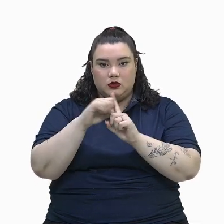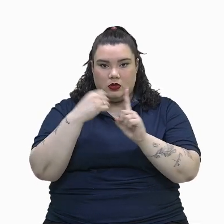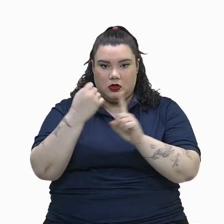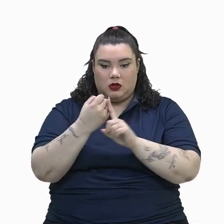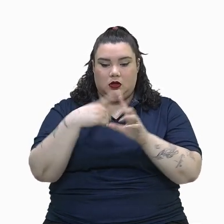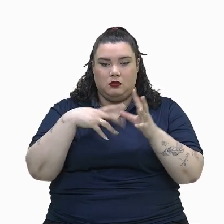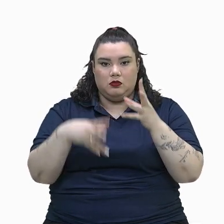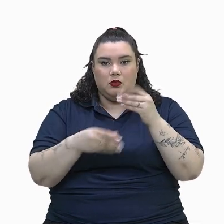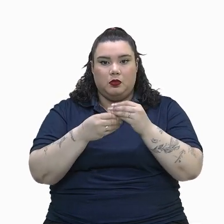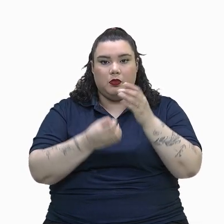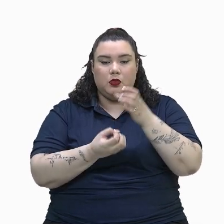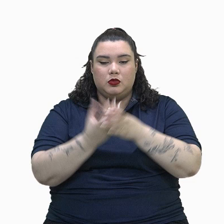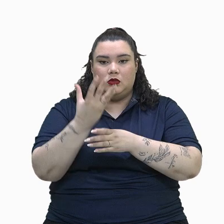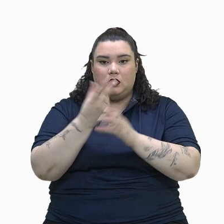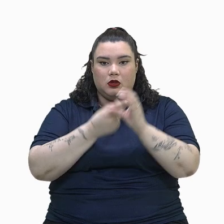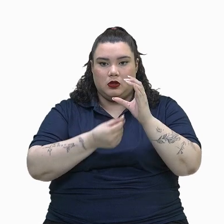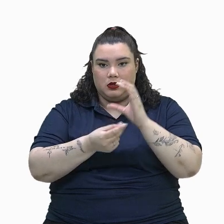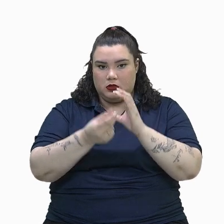advindas do modo de produção